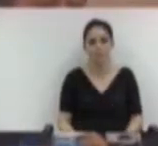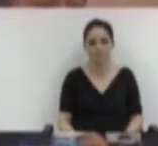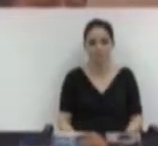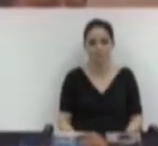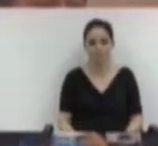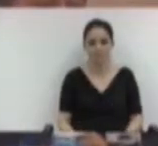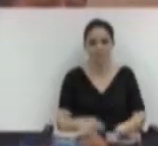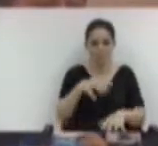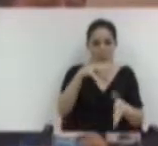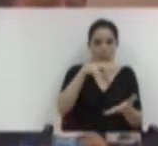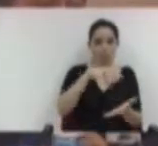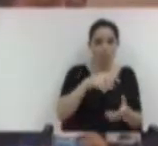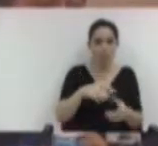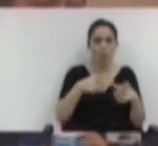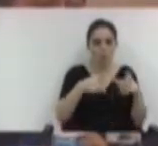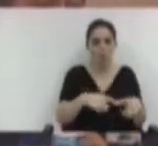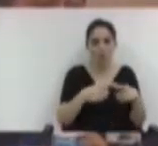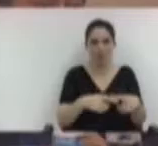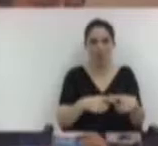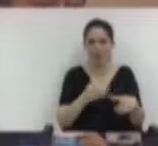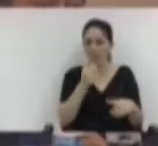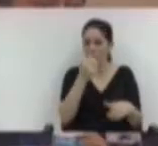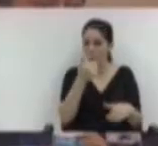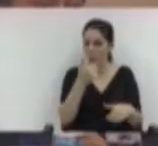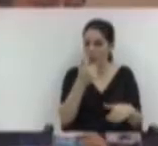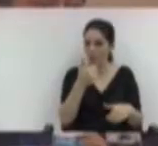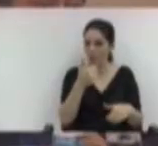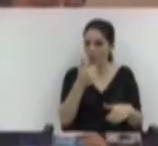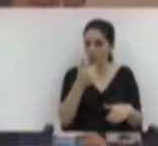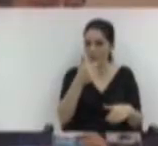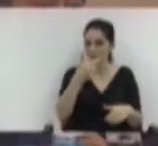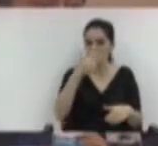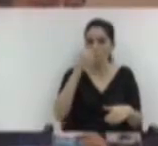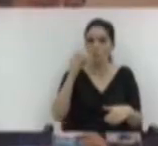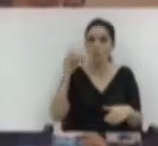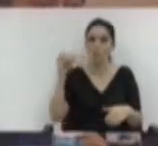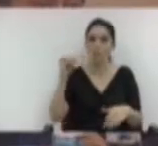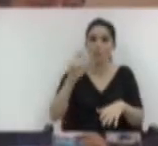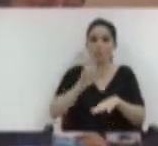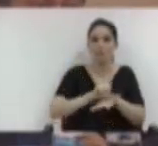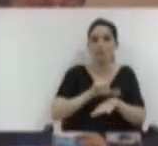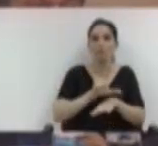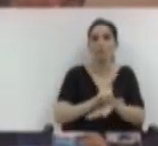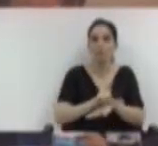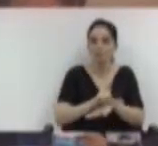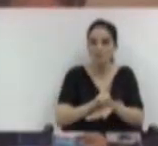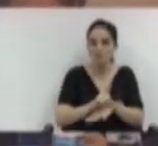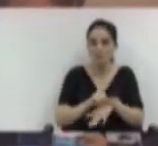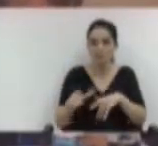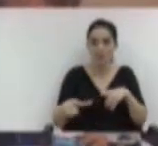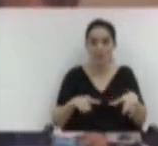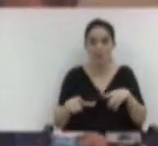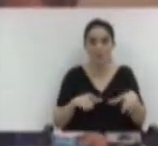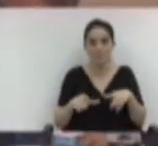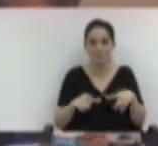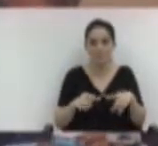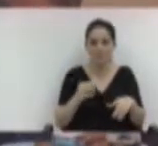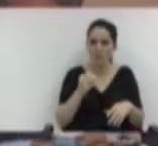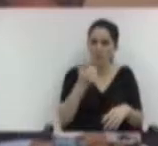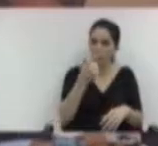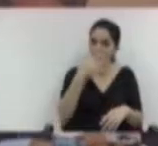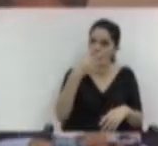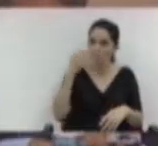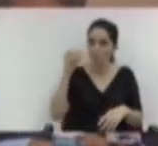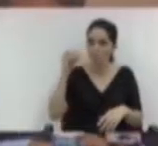quase, bom, bem mais de 200 lojas que empregam no mínimo, mais de